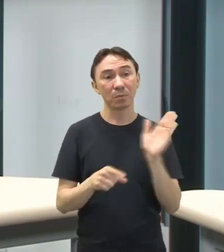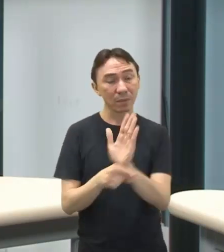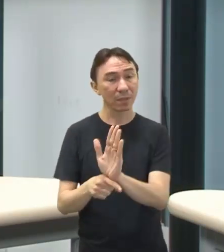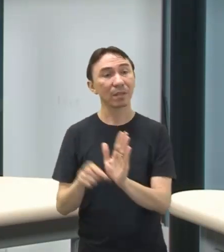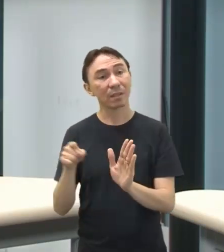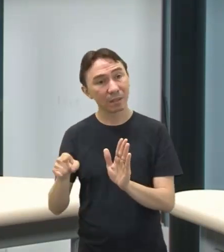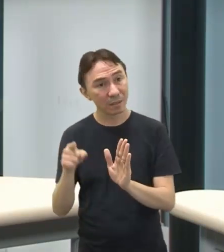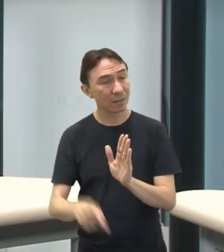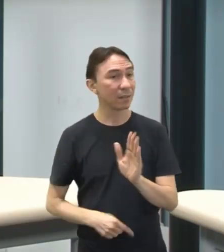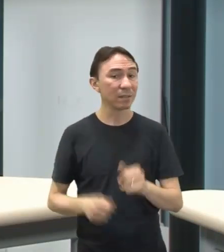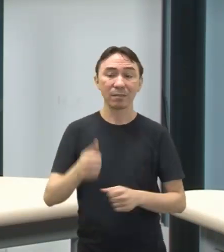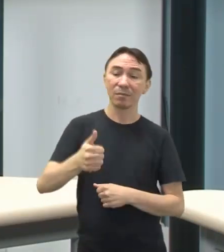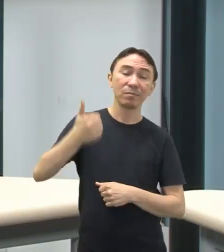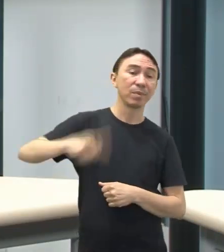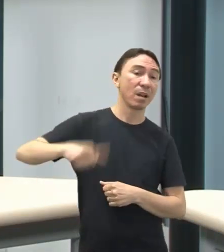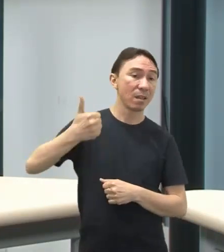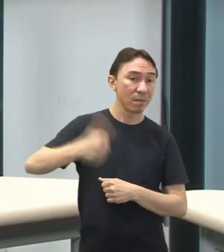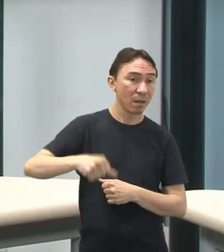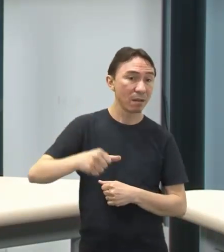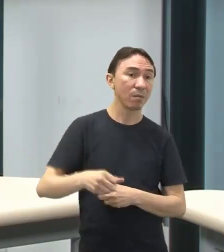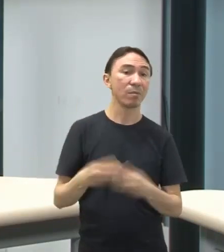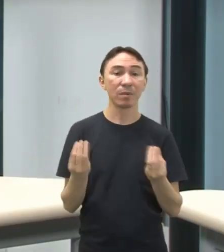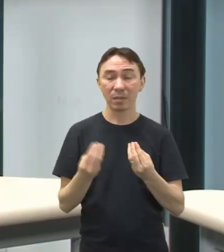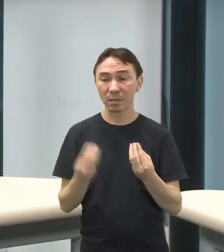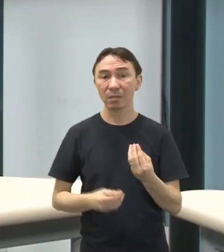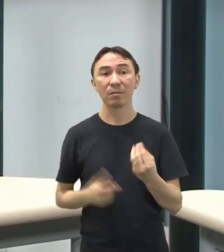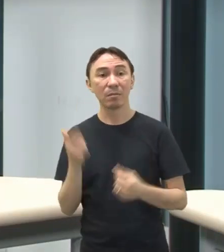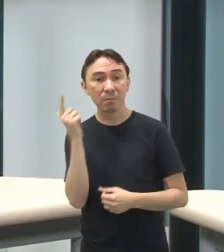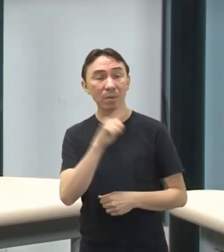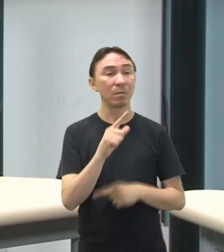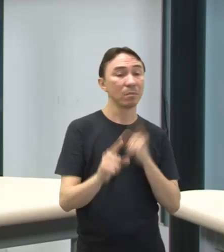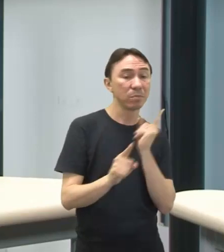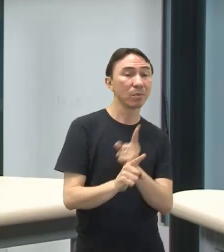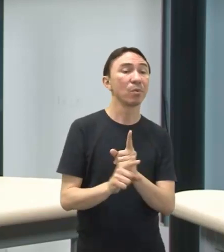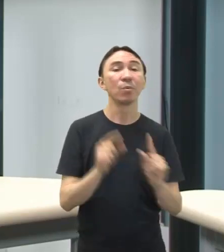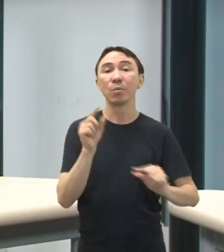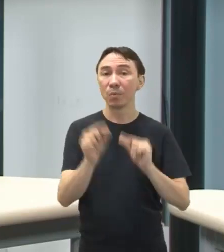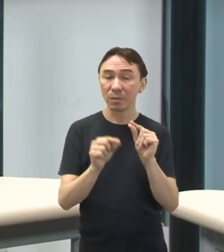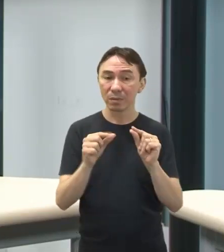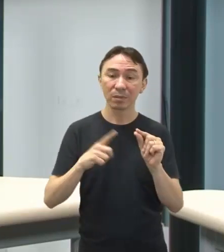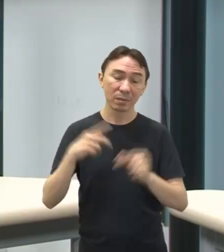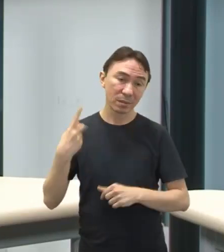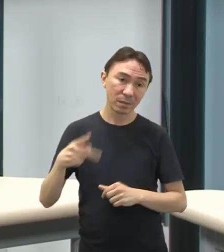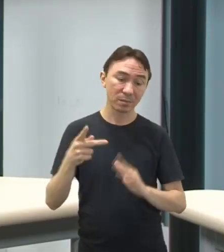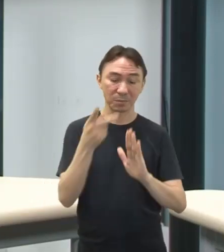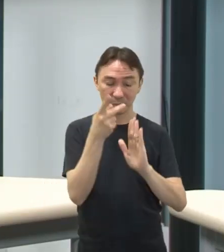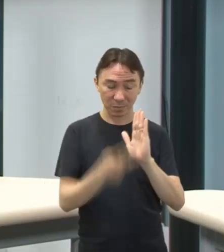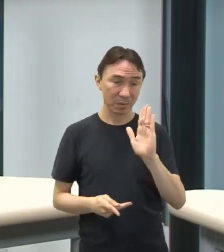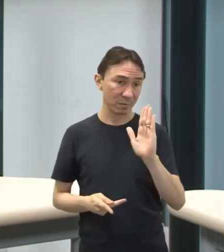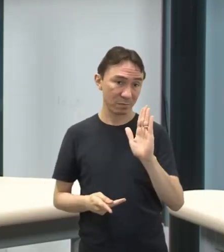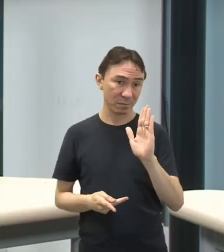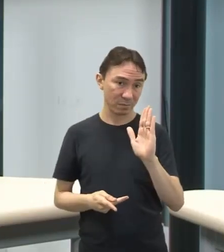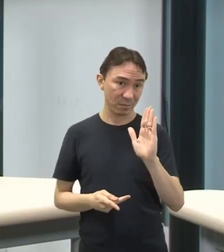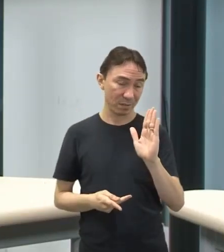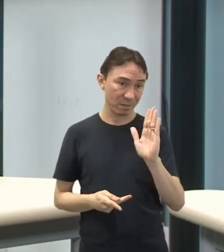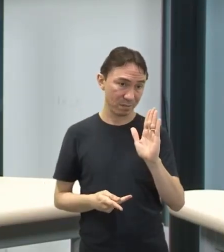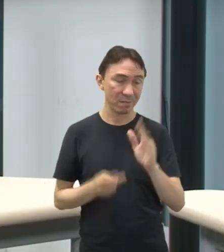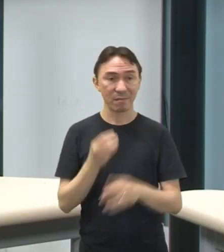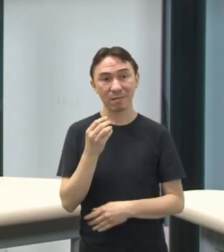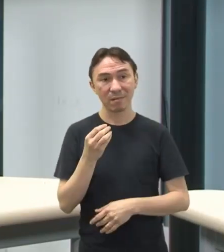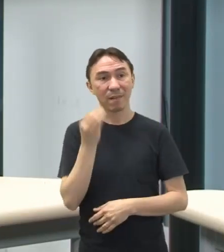possíveis acertos da aplicação desse projeto piloto aí na escola bom então a a